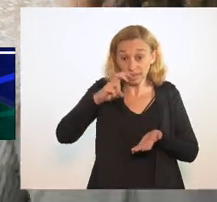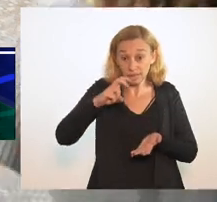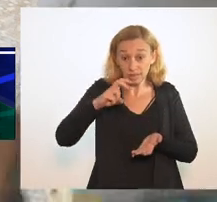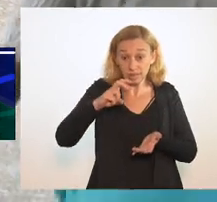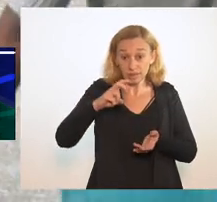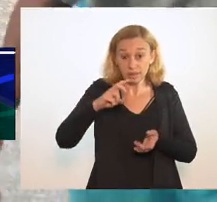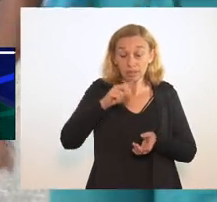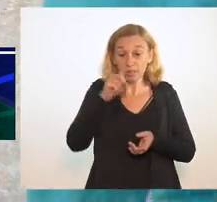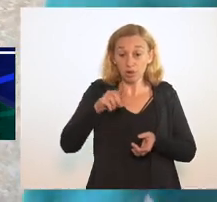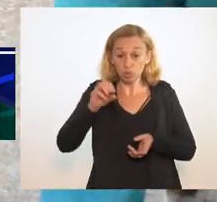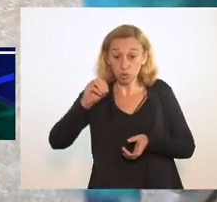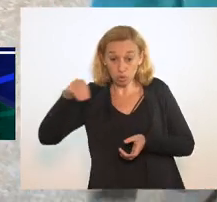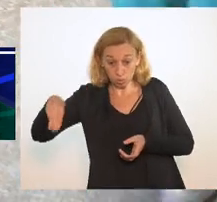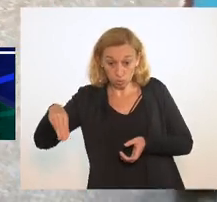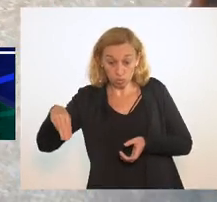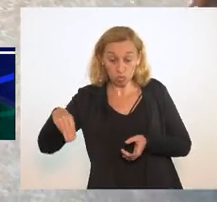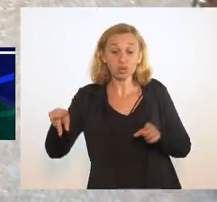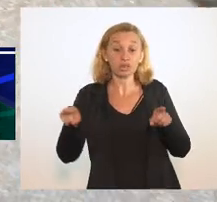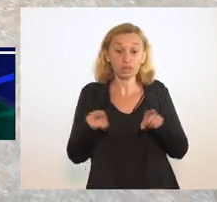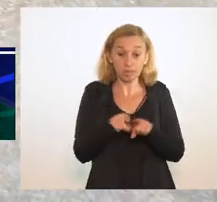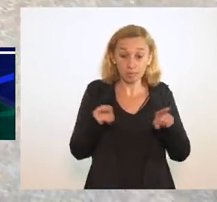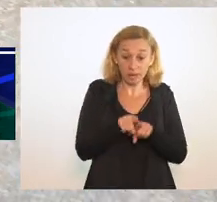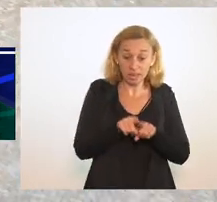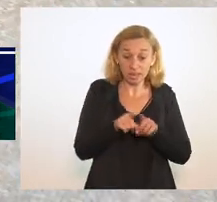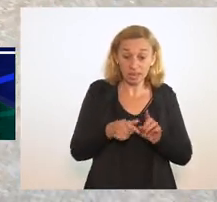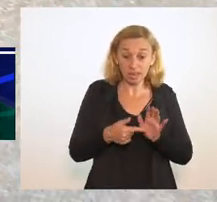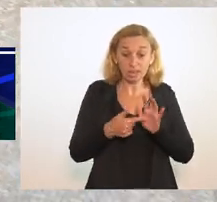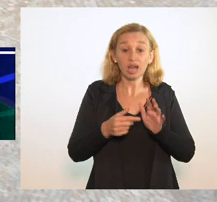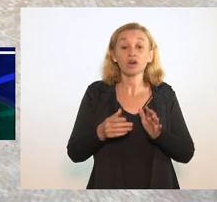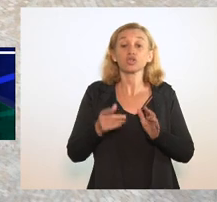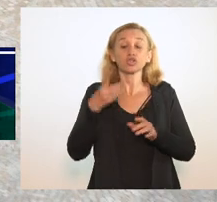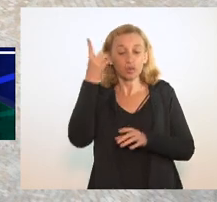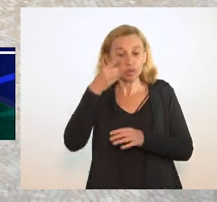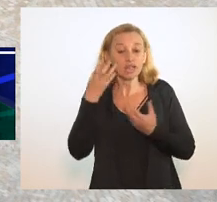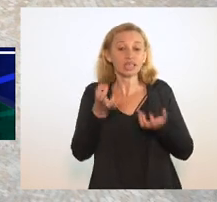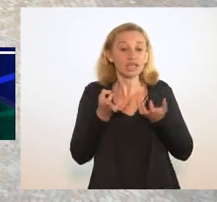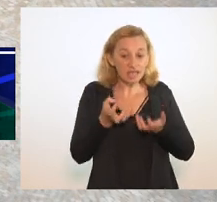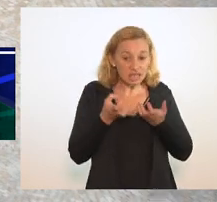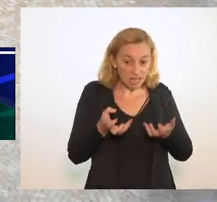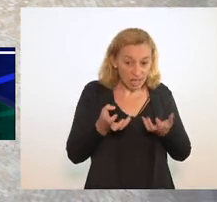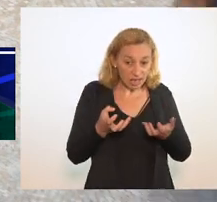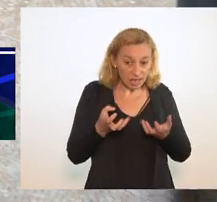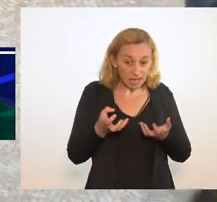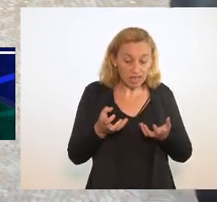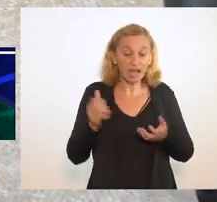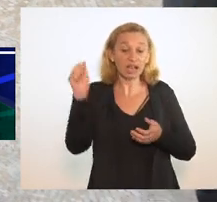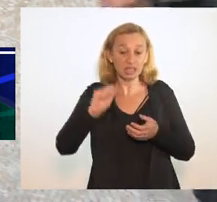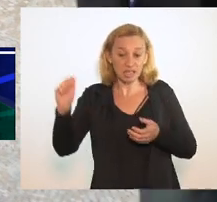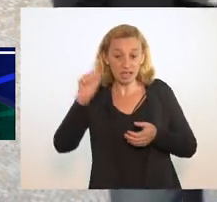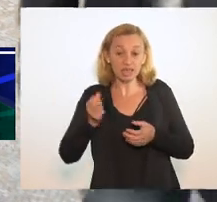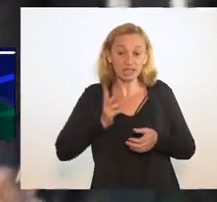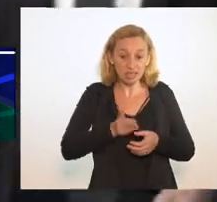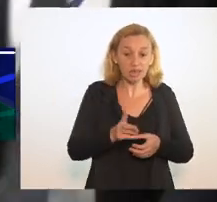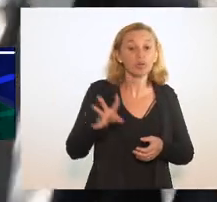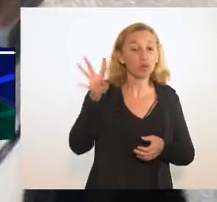Zoom, e também será transmitido. Então, os deputados que querem participar, seus assessores, toda